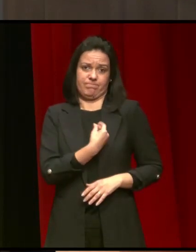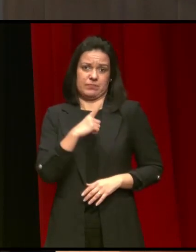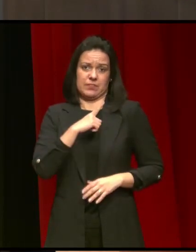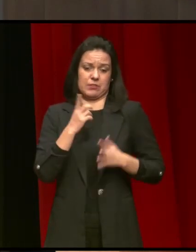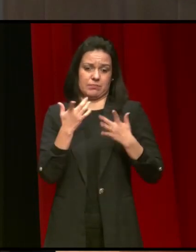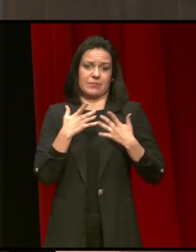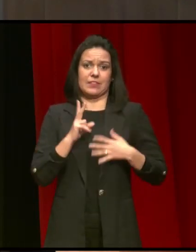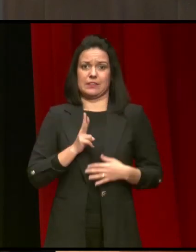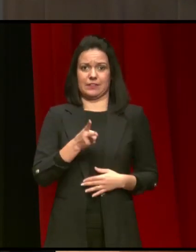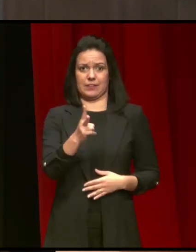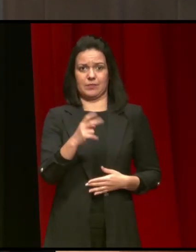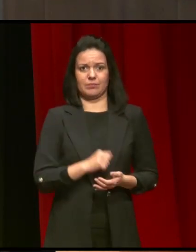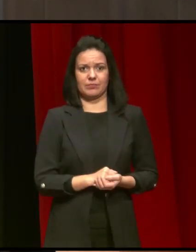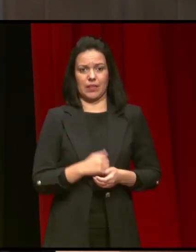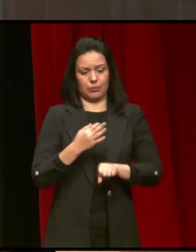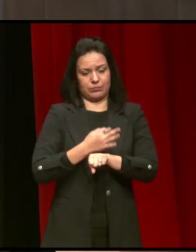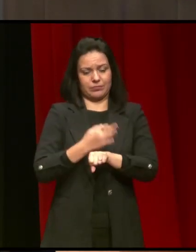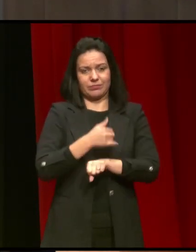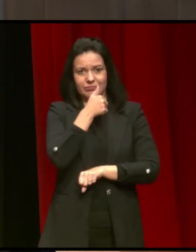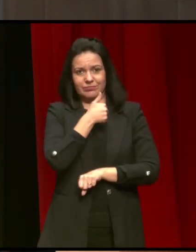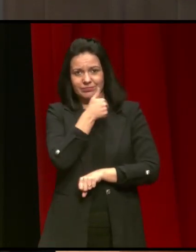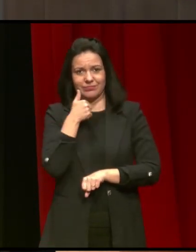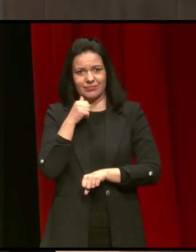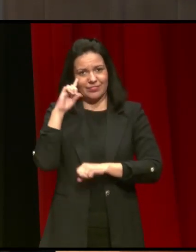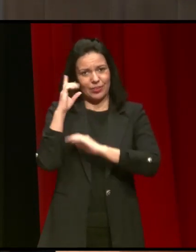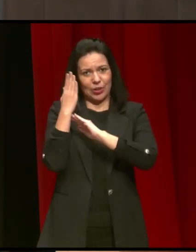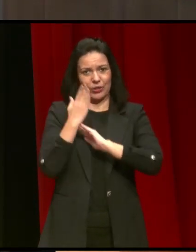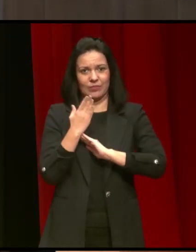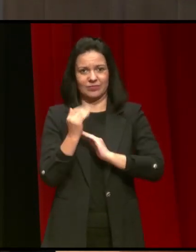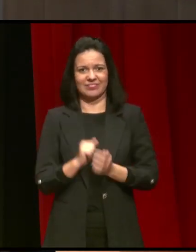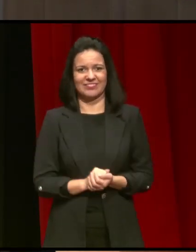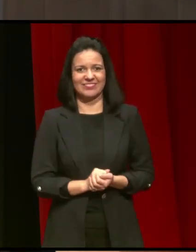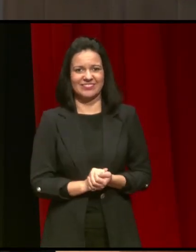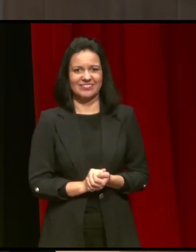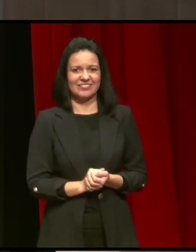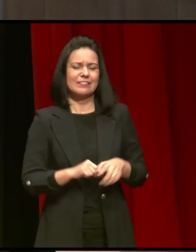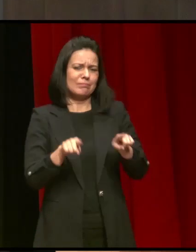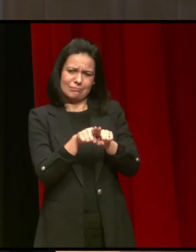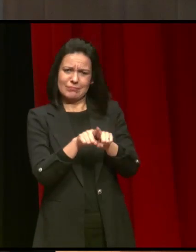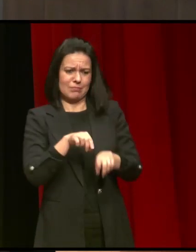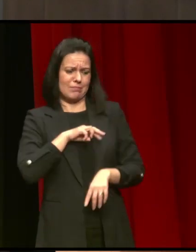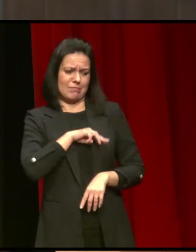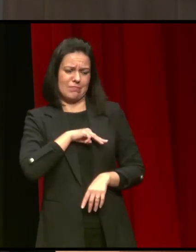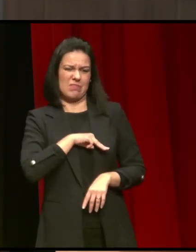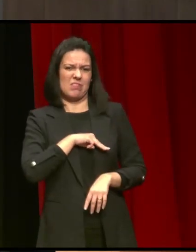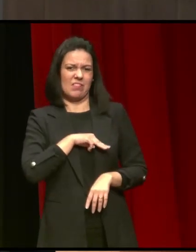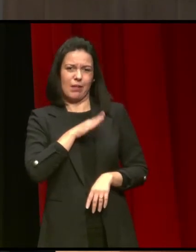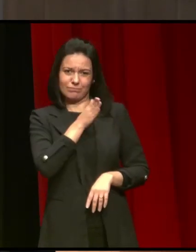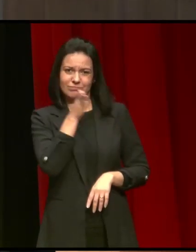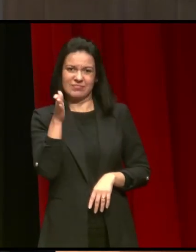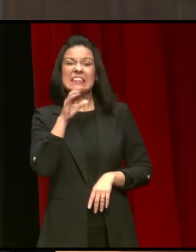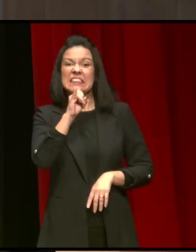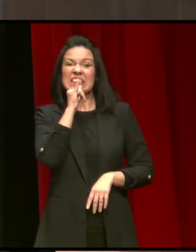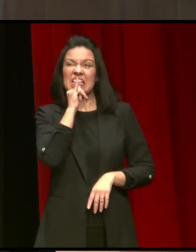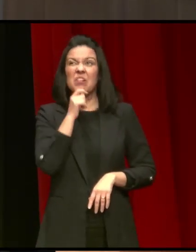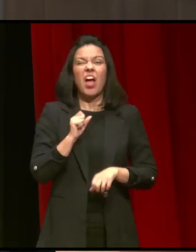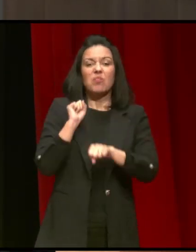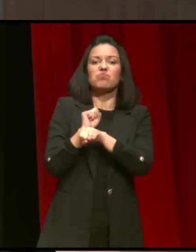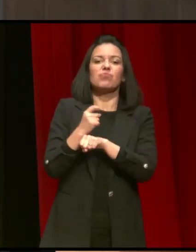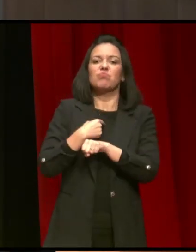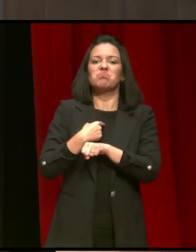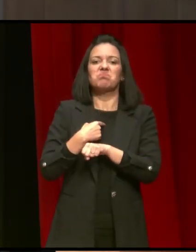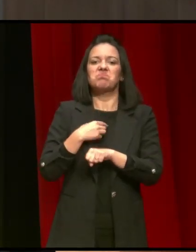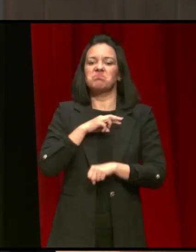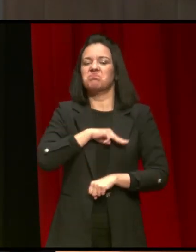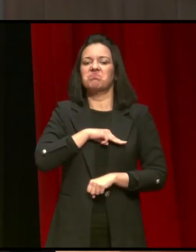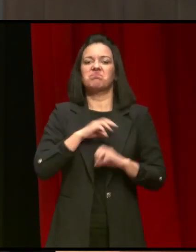pregar o evangelho não, agora vou ficar em casa, não vou viajar mais não. Acabou, chega. Essa viagem missionária para lá e para cá, não vou fazer mais nada não. Ele não fez isso. Ele